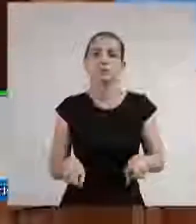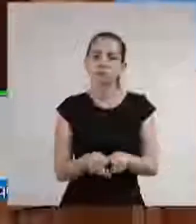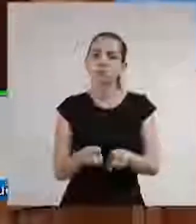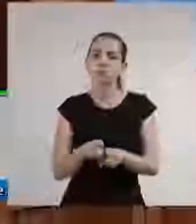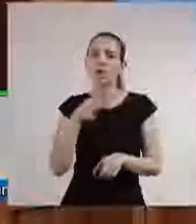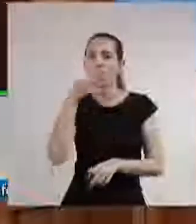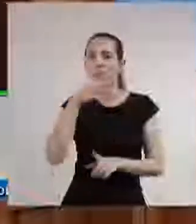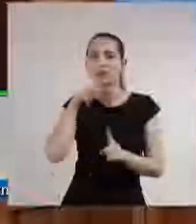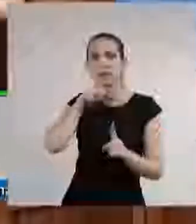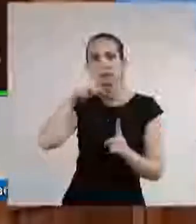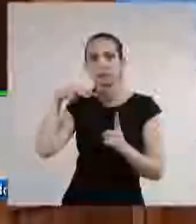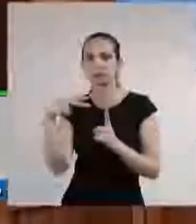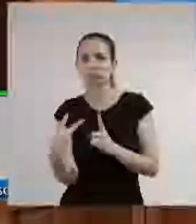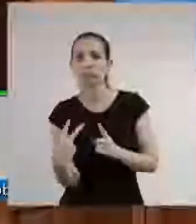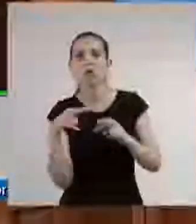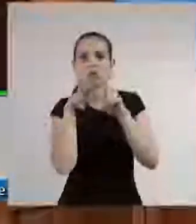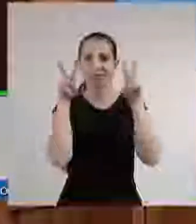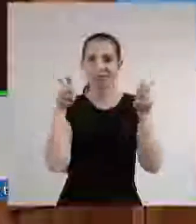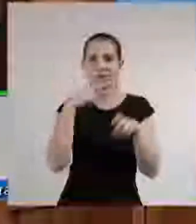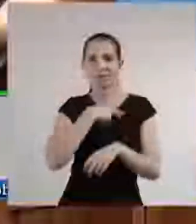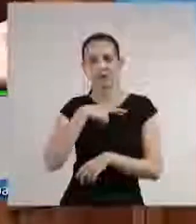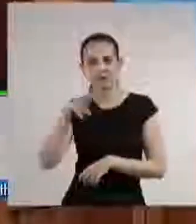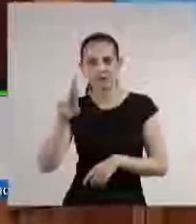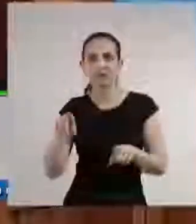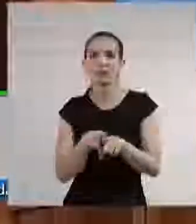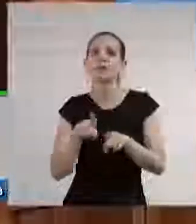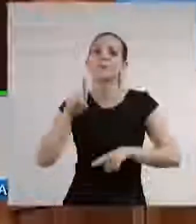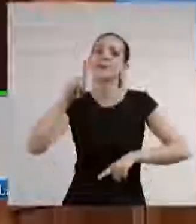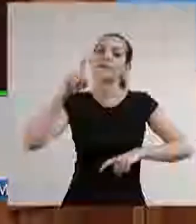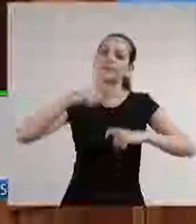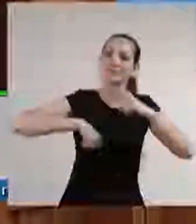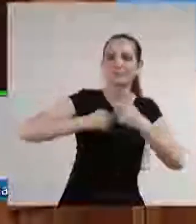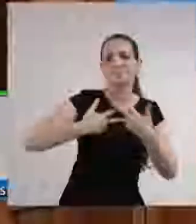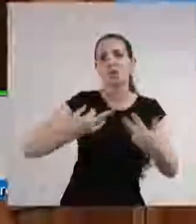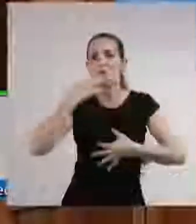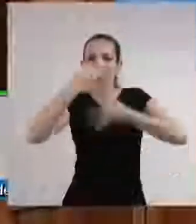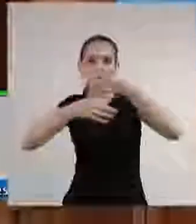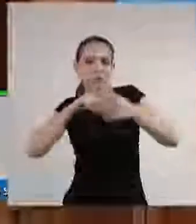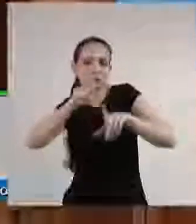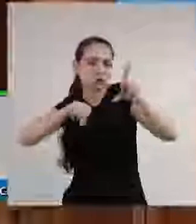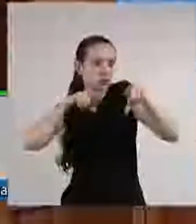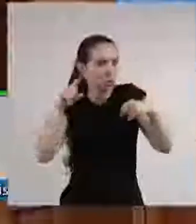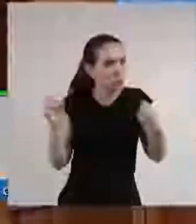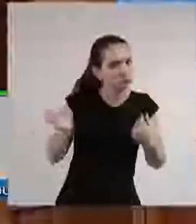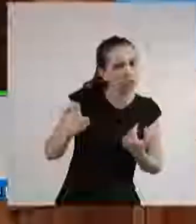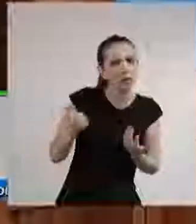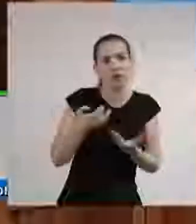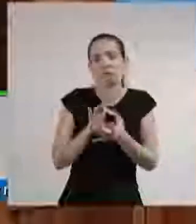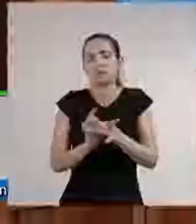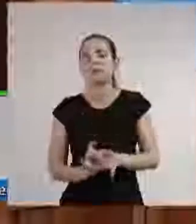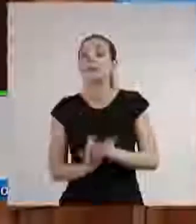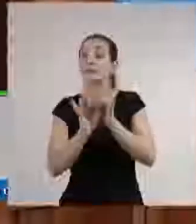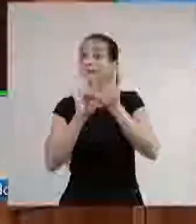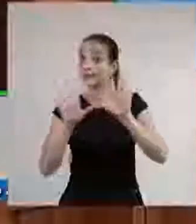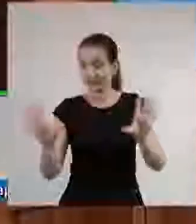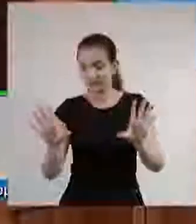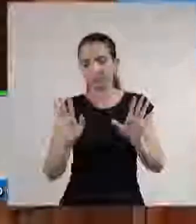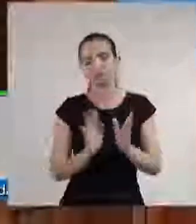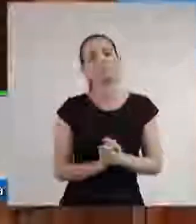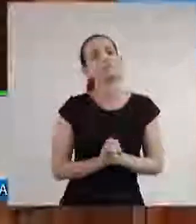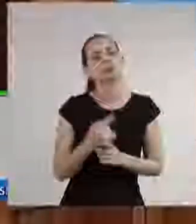da religiosidade, da sua sexualidade, enfim. E isso permite, lamentavelmente, a gente ver